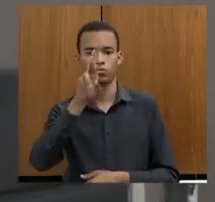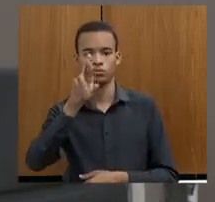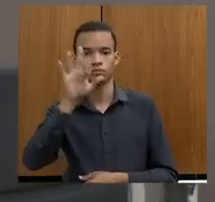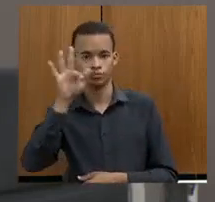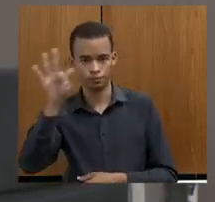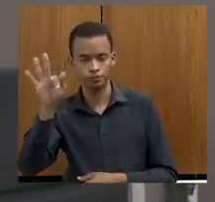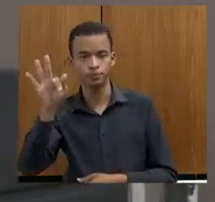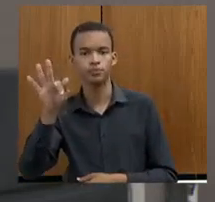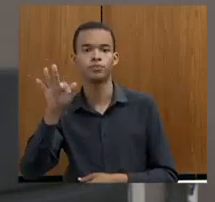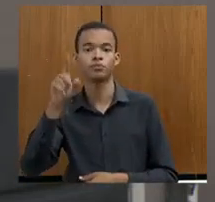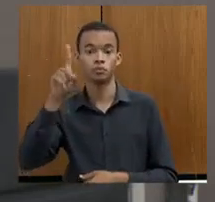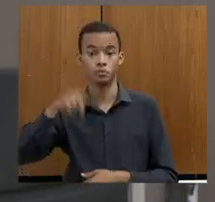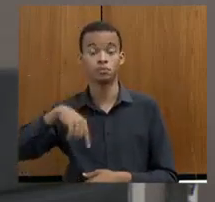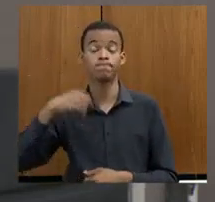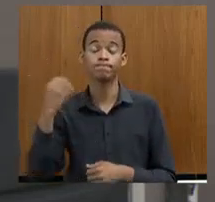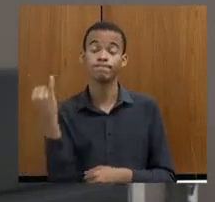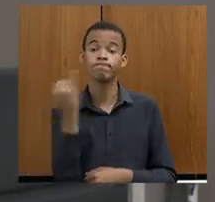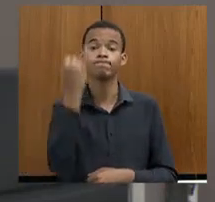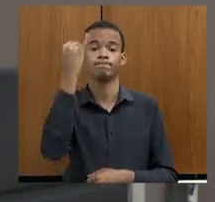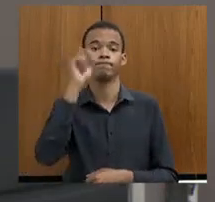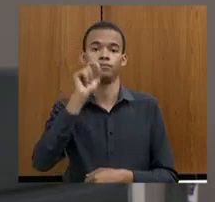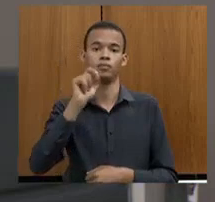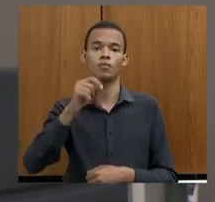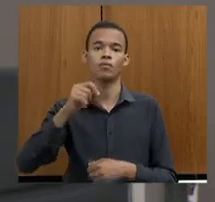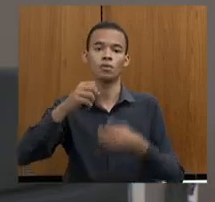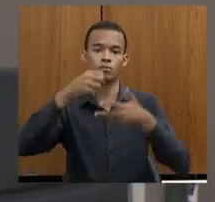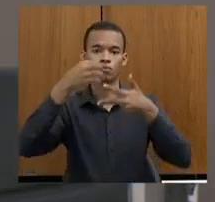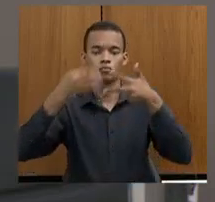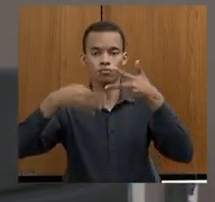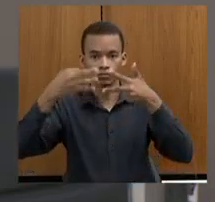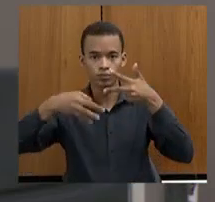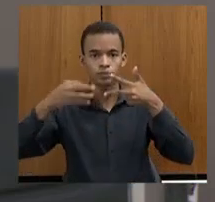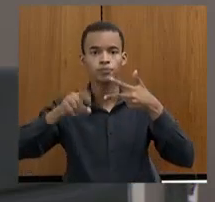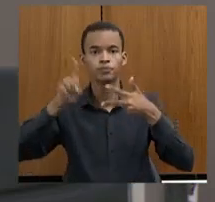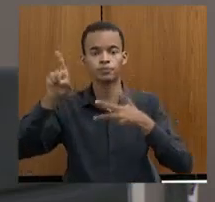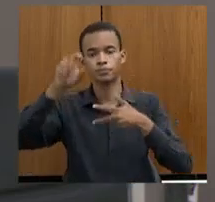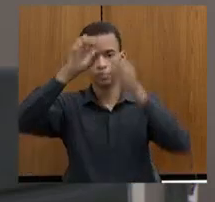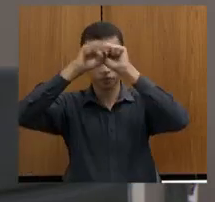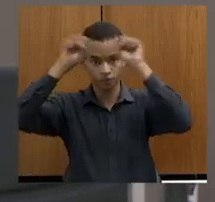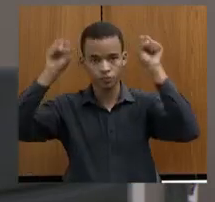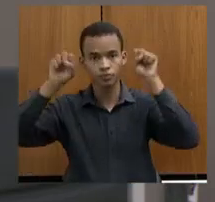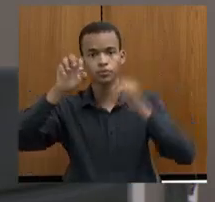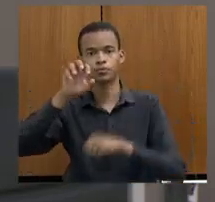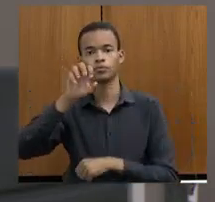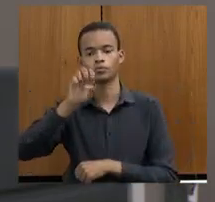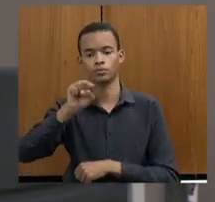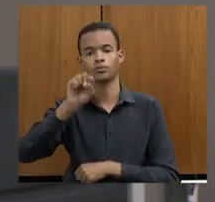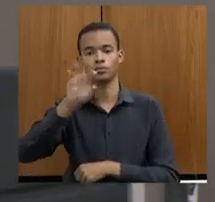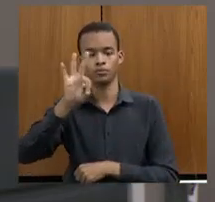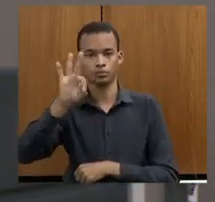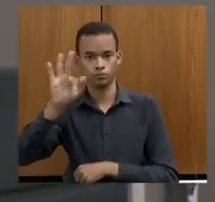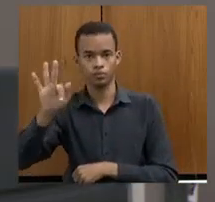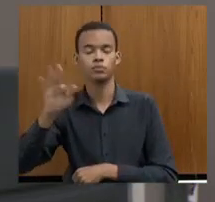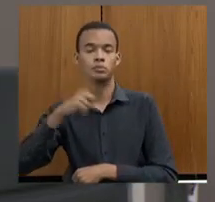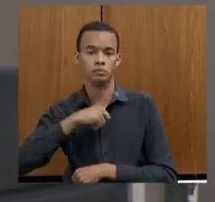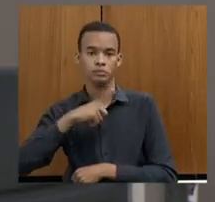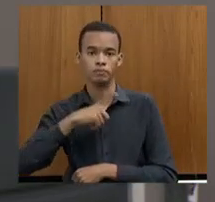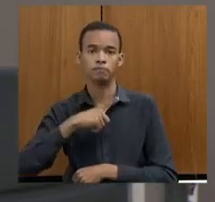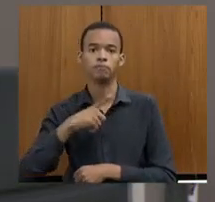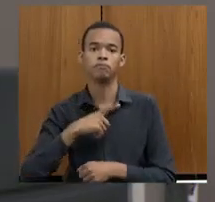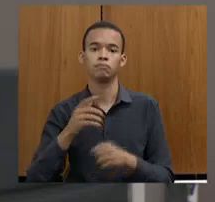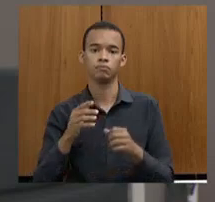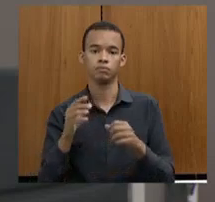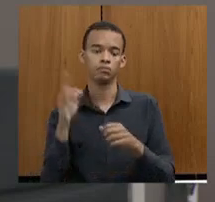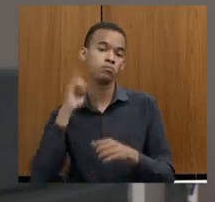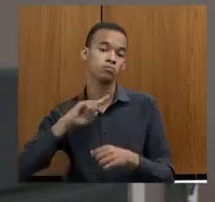Nunes Marques que o fato do Poder Judiciário do STF ter autorizado o estado avançar na adesão regime de recuperação fiscal